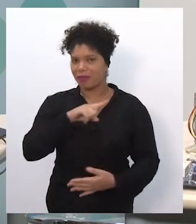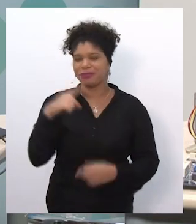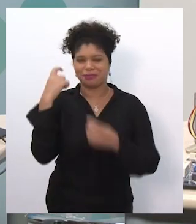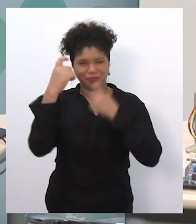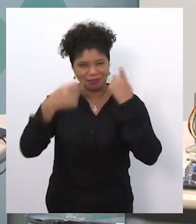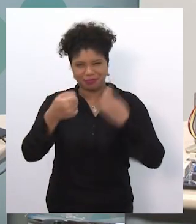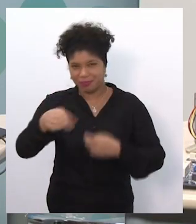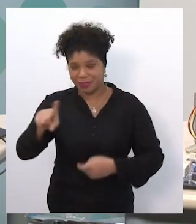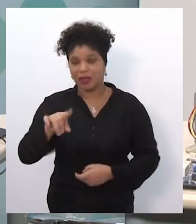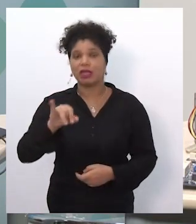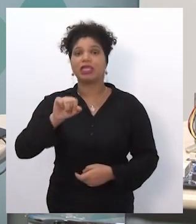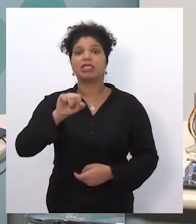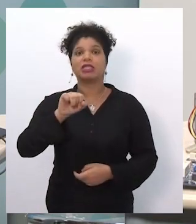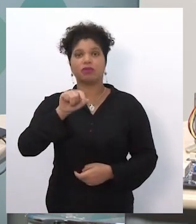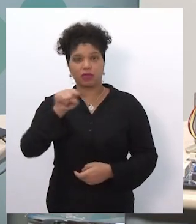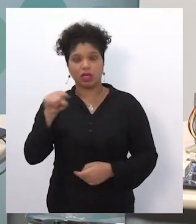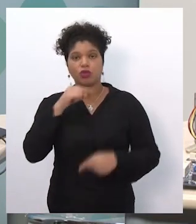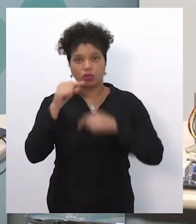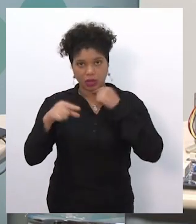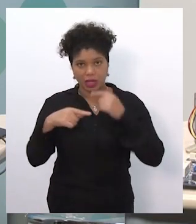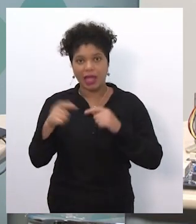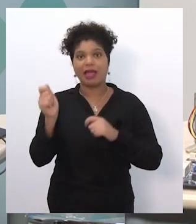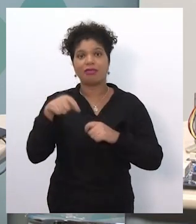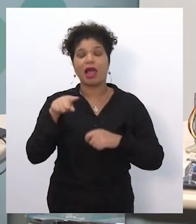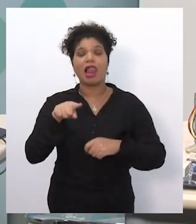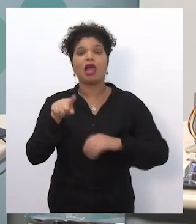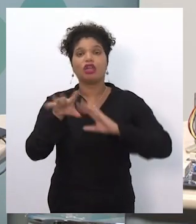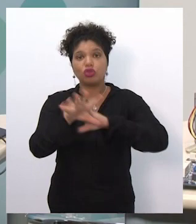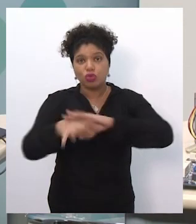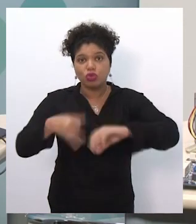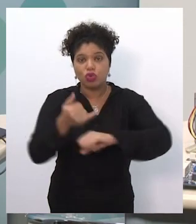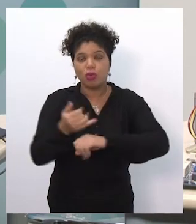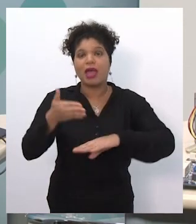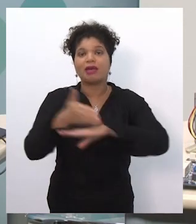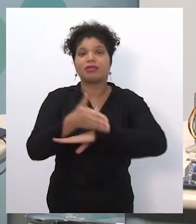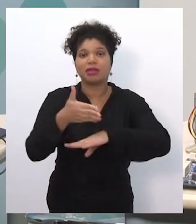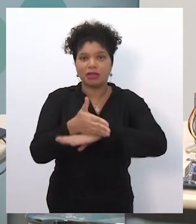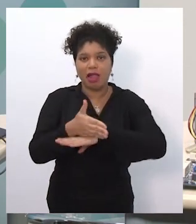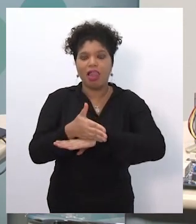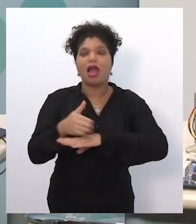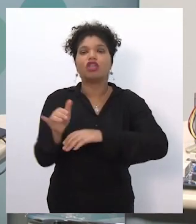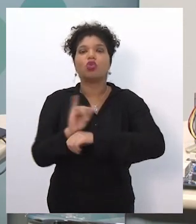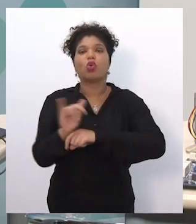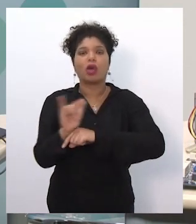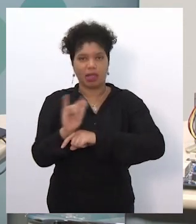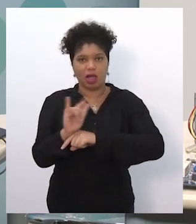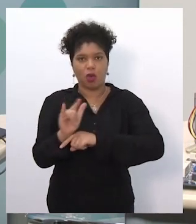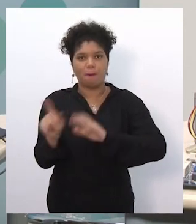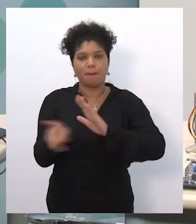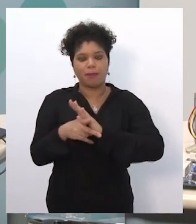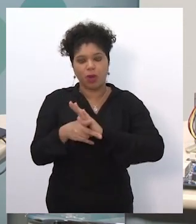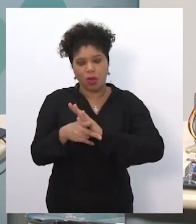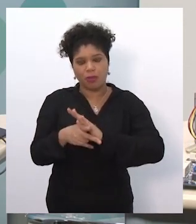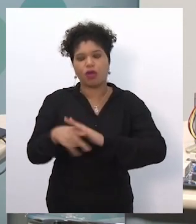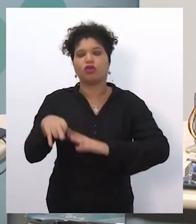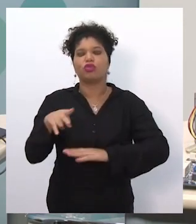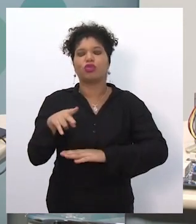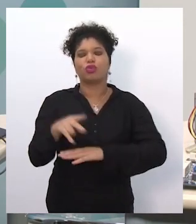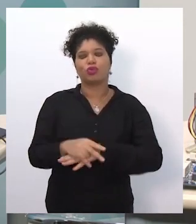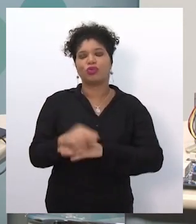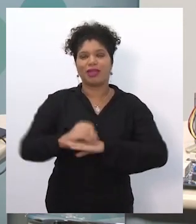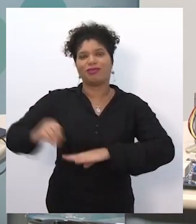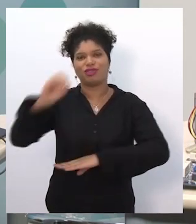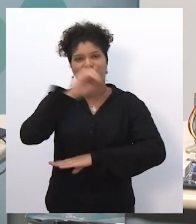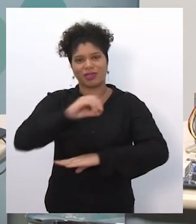vocês tiverem alguma dúvida, vocês voltem lá no YouTube, no canal do Centro de Mídias, Desenvolvimento Profissional, e vocês conseguem